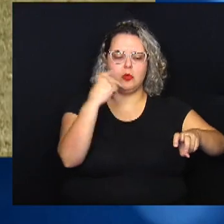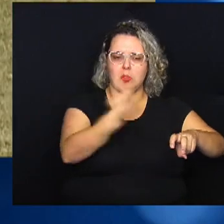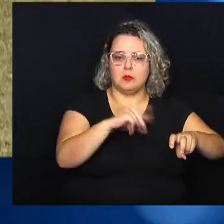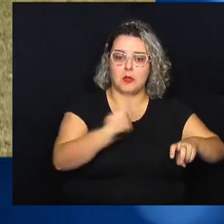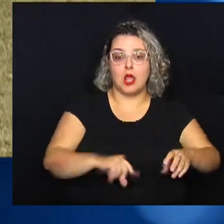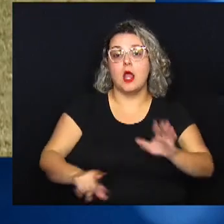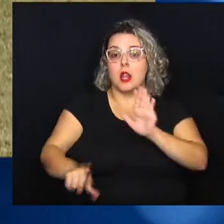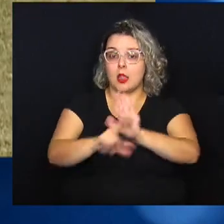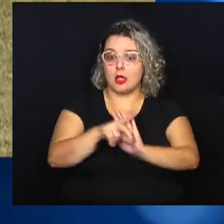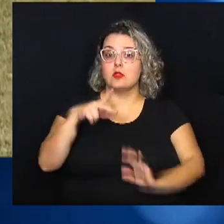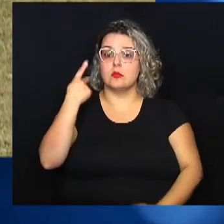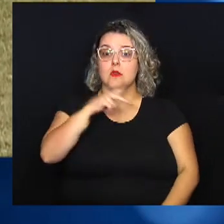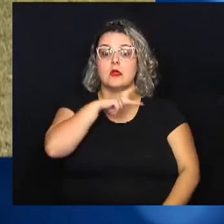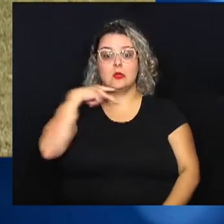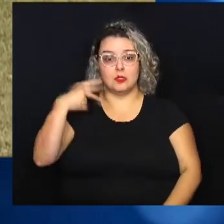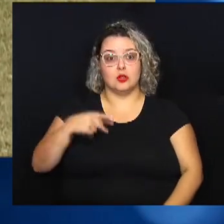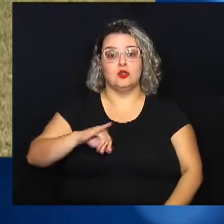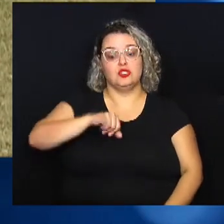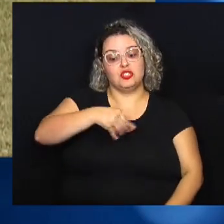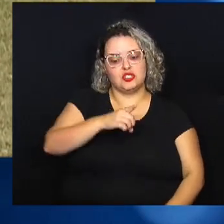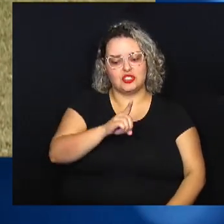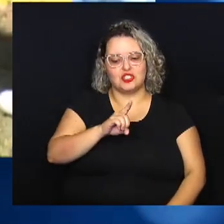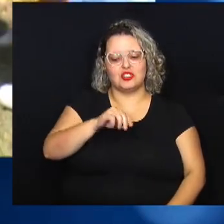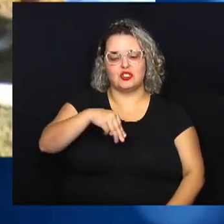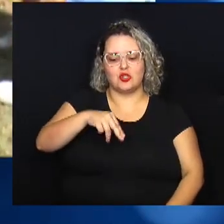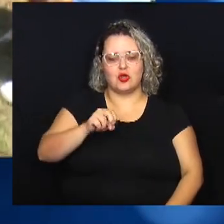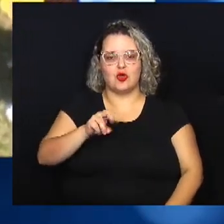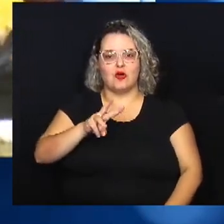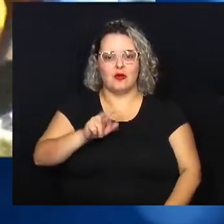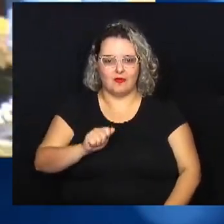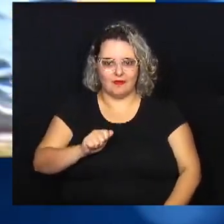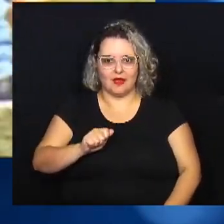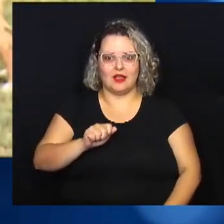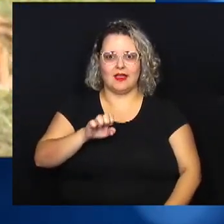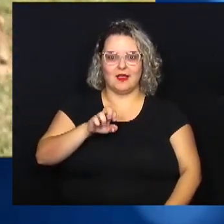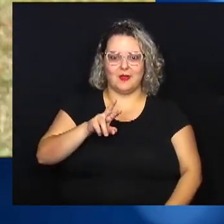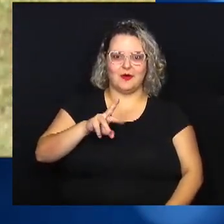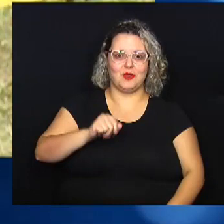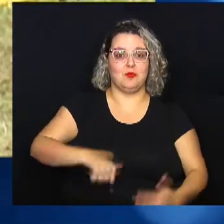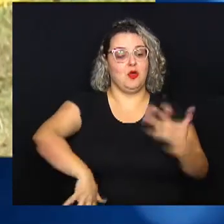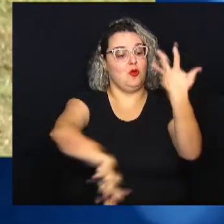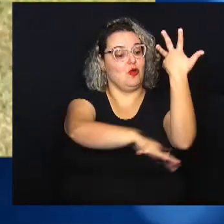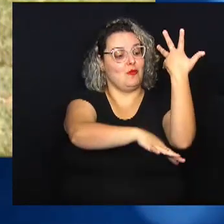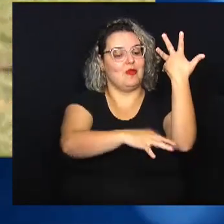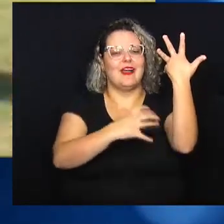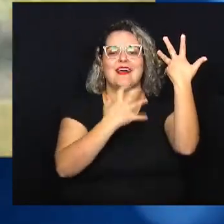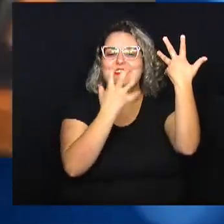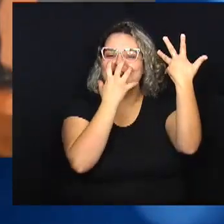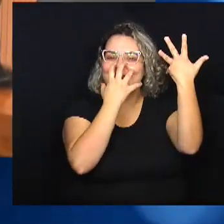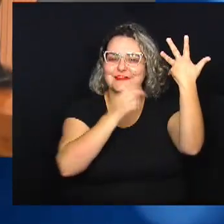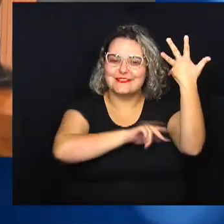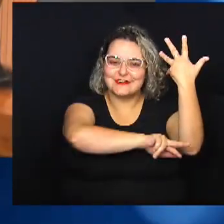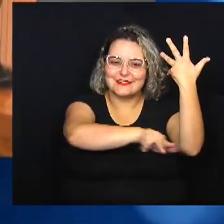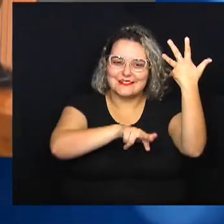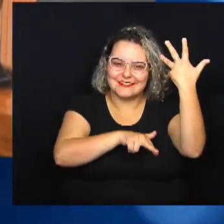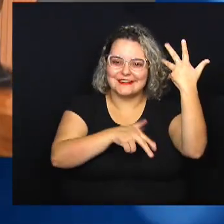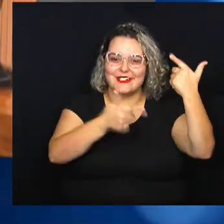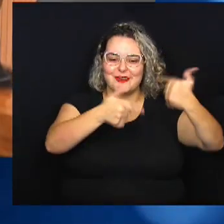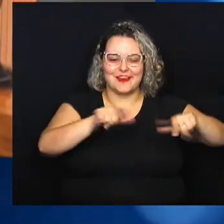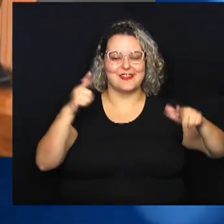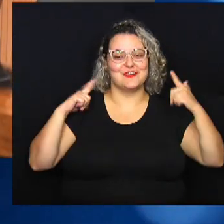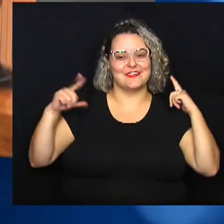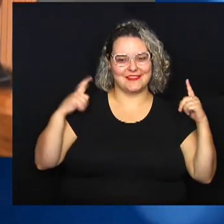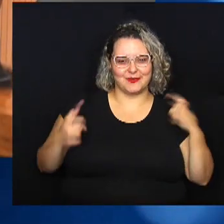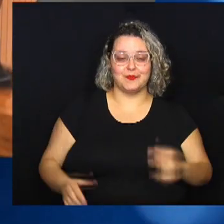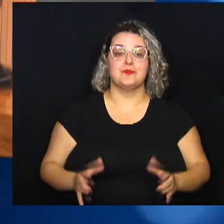Monteiro, bairro Jardim Nova Europa ganha parcão, espaço dedicado ao lazer dos pets. Comissão Especial